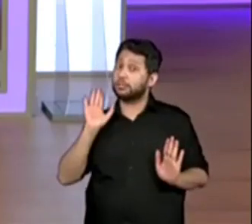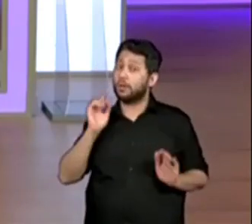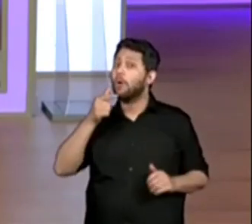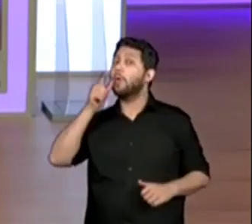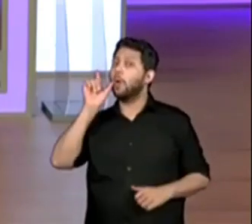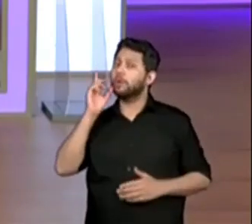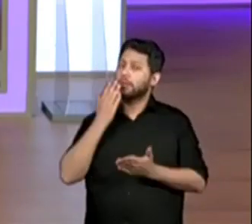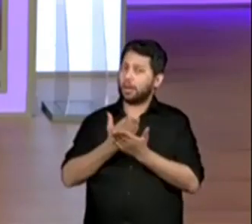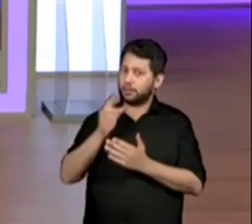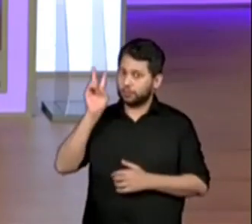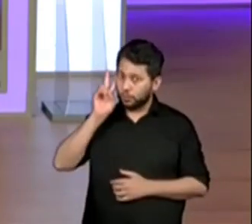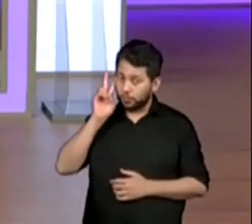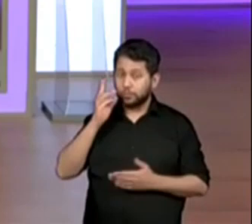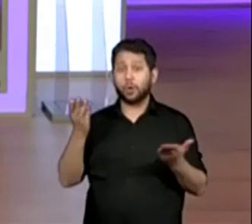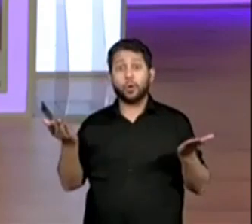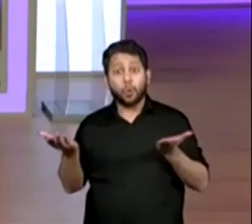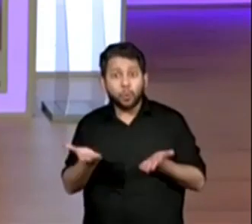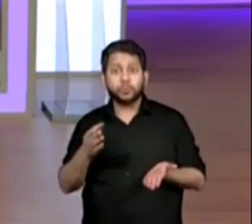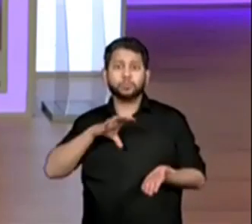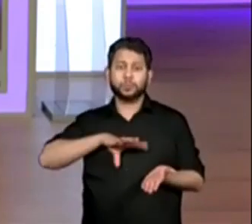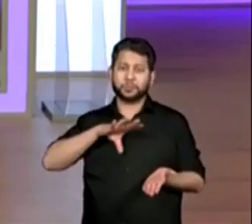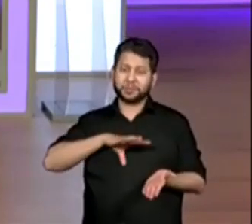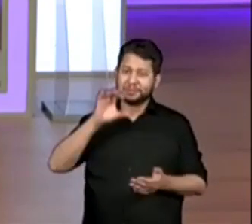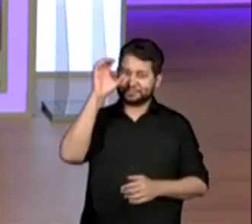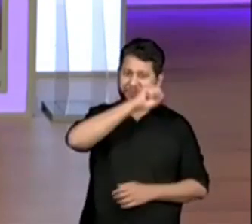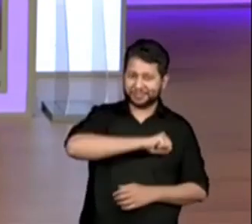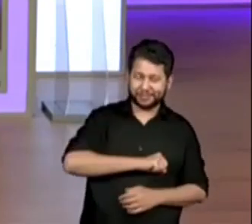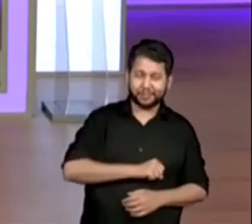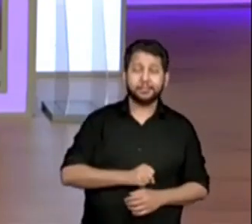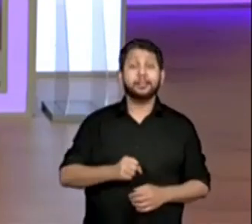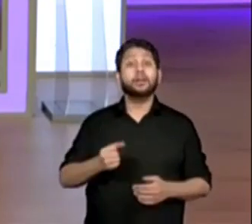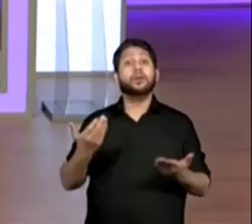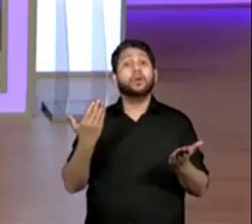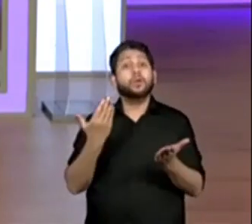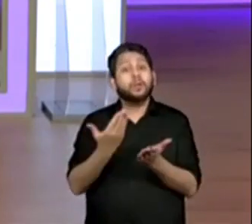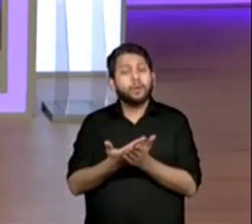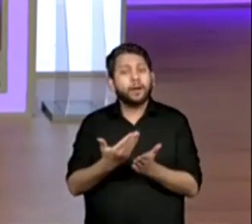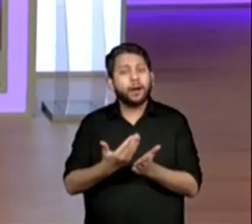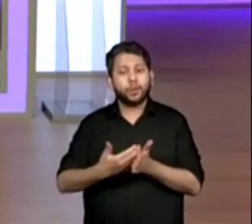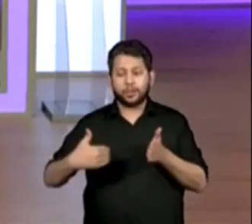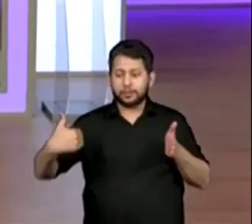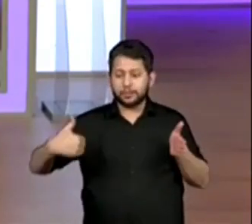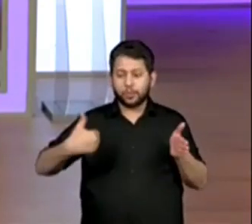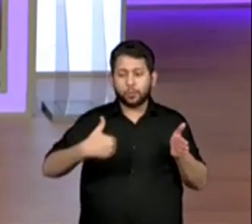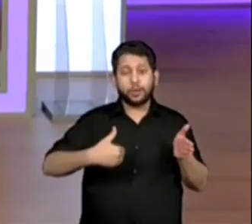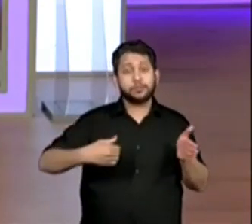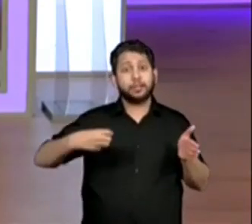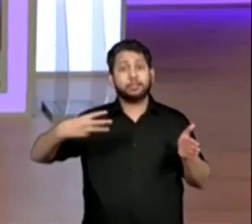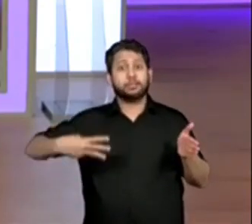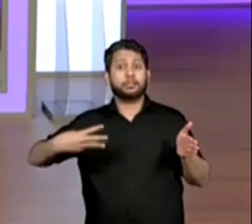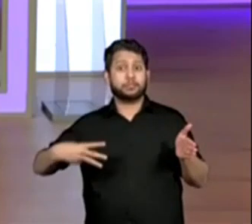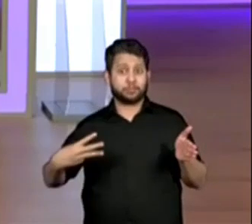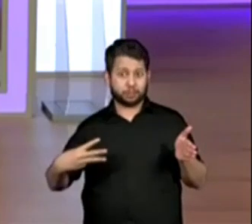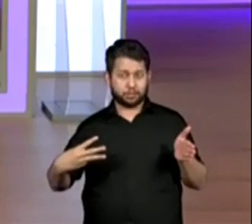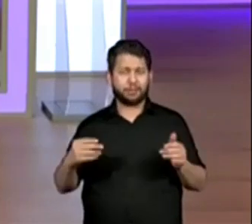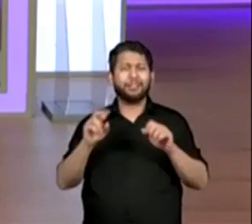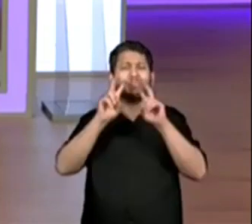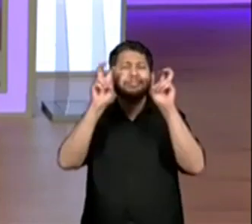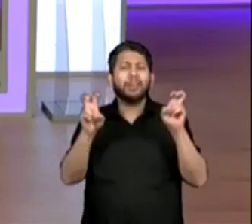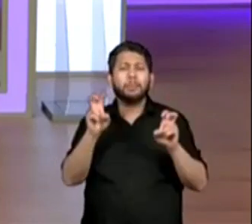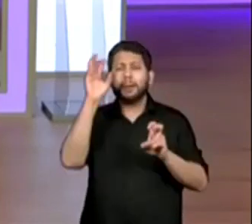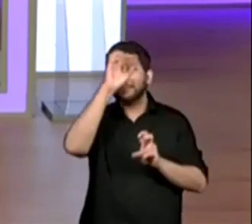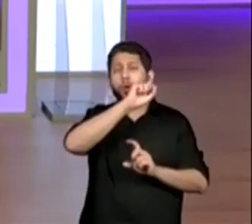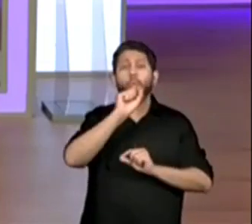desde ontem. E hoje damos continuidade à nossa terceira sequência didática